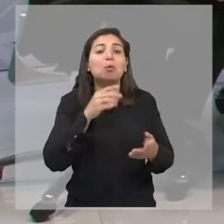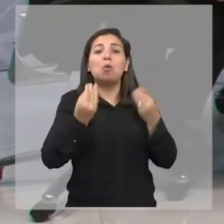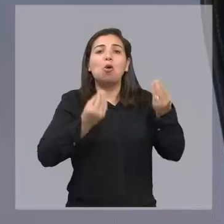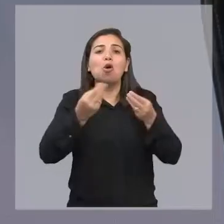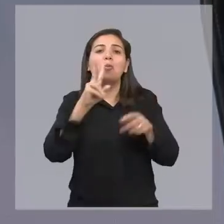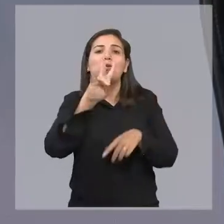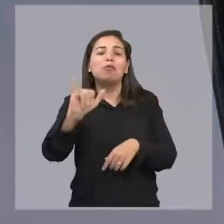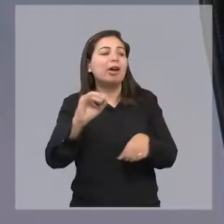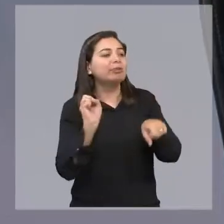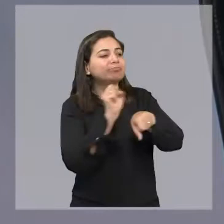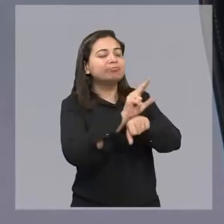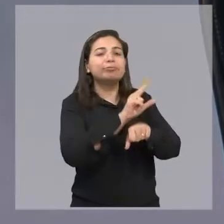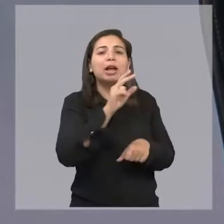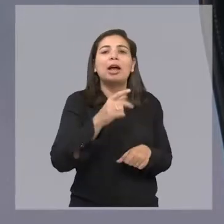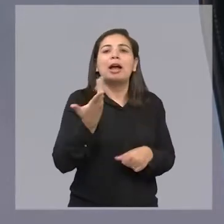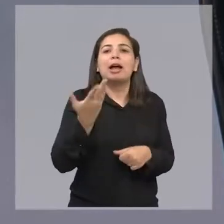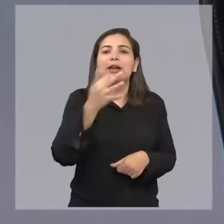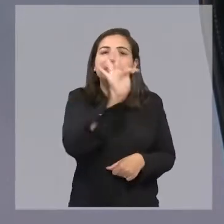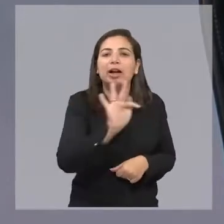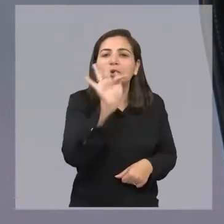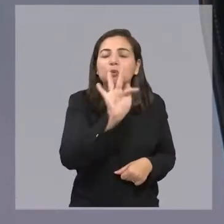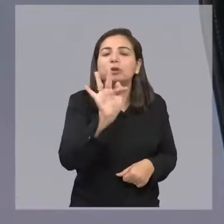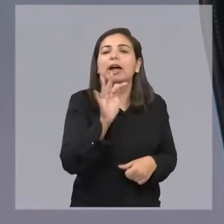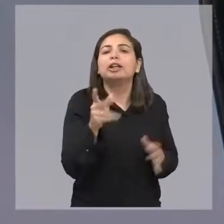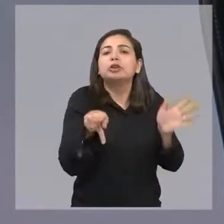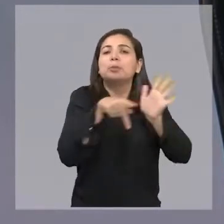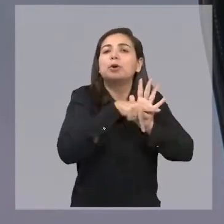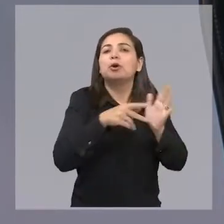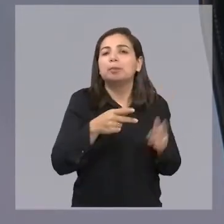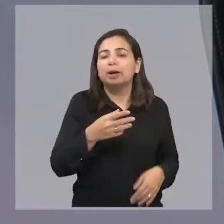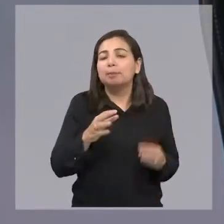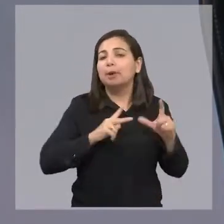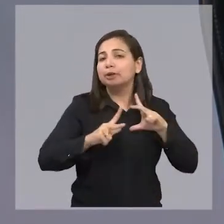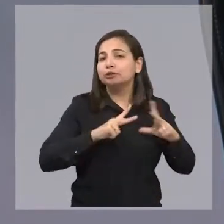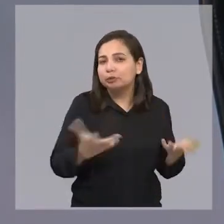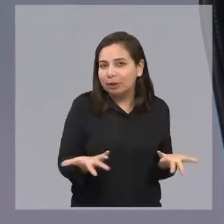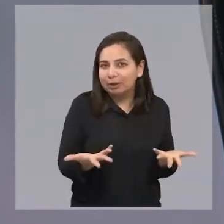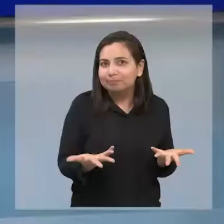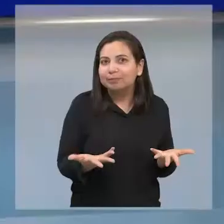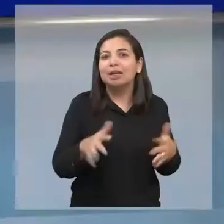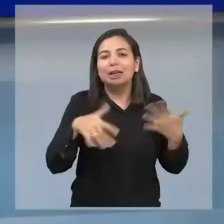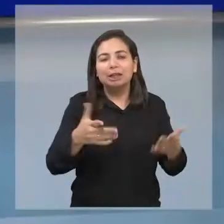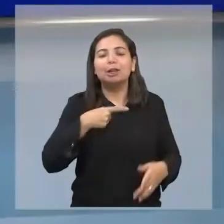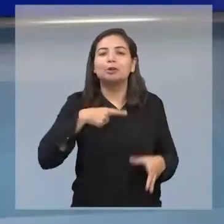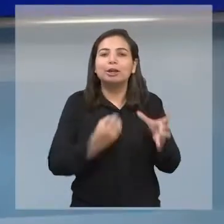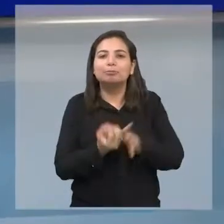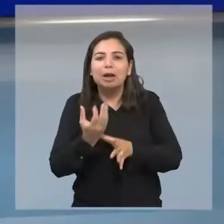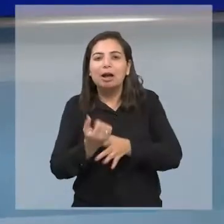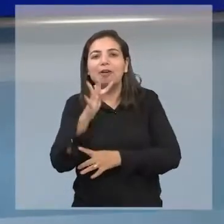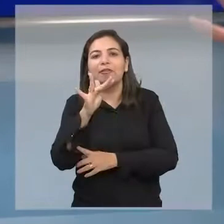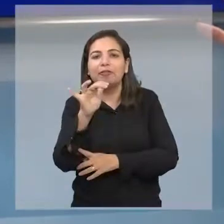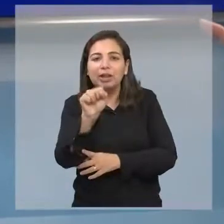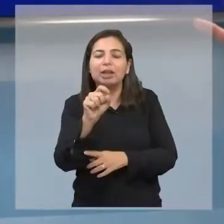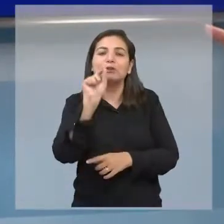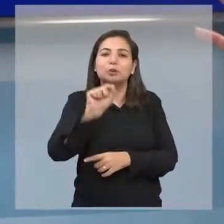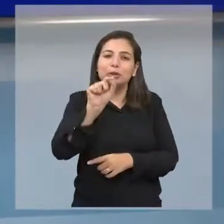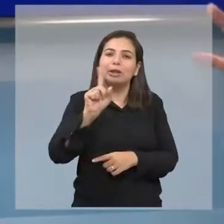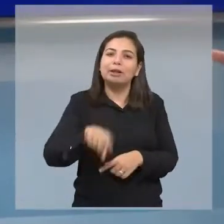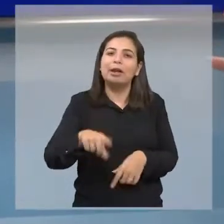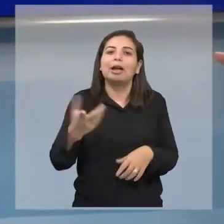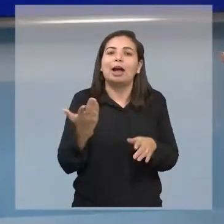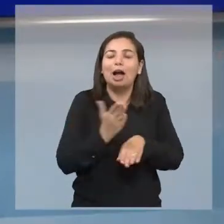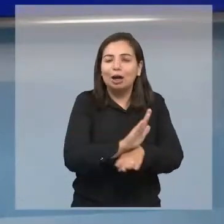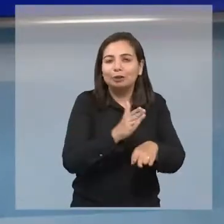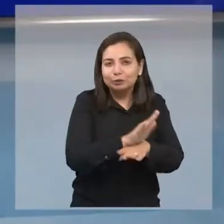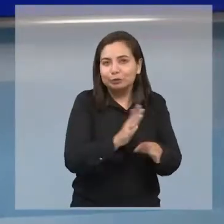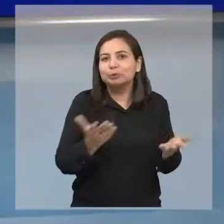portanto, sendo financiado pelo Estado brasileiro e teria aí as regras para devolução de pagamento disso posteriormente. O princípio